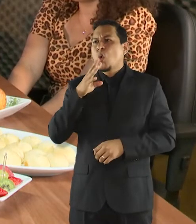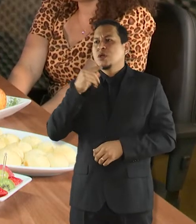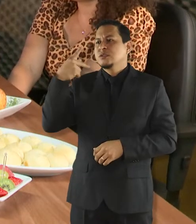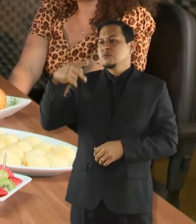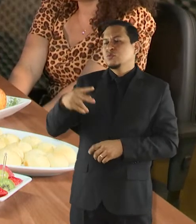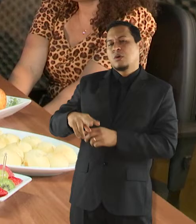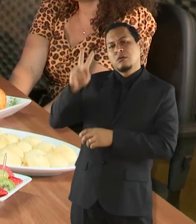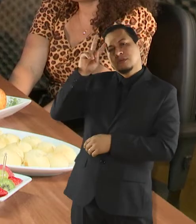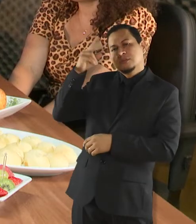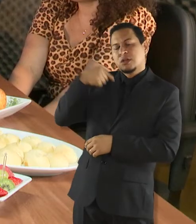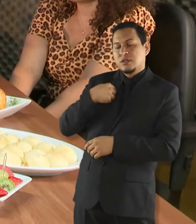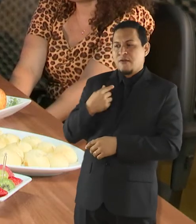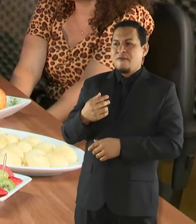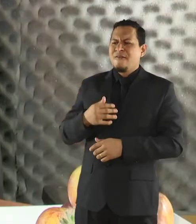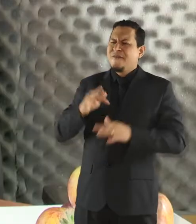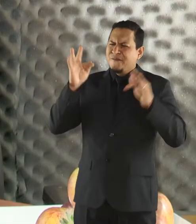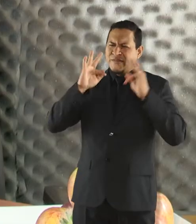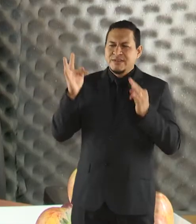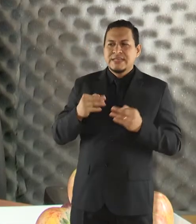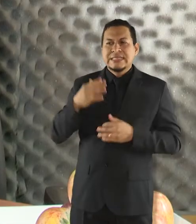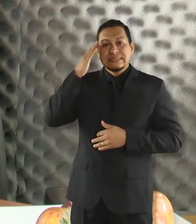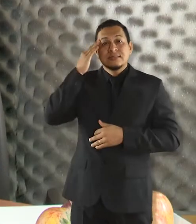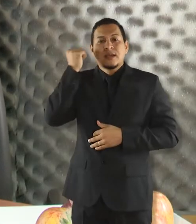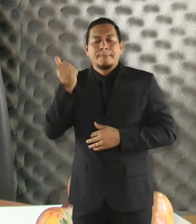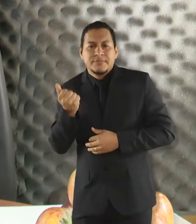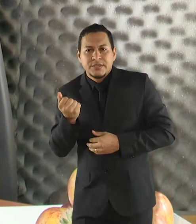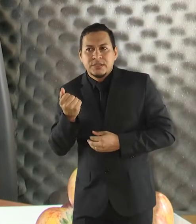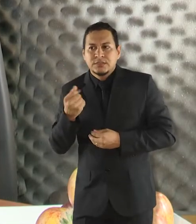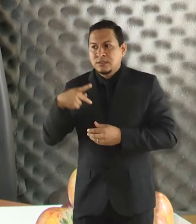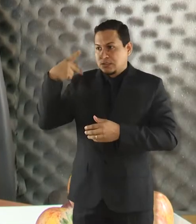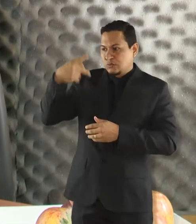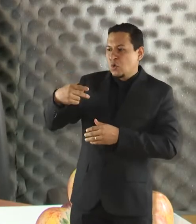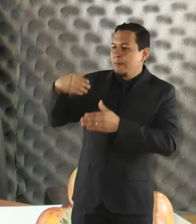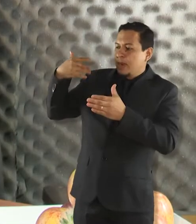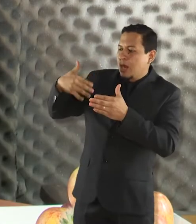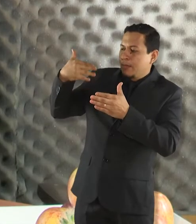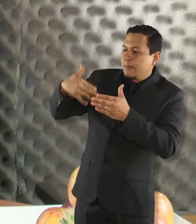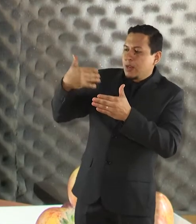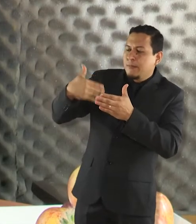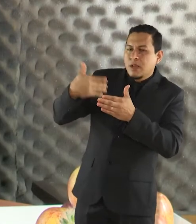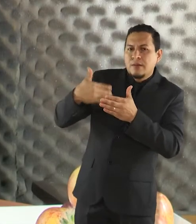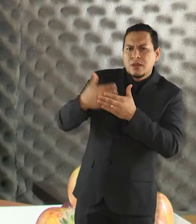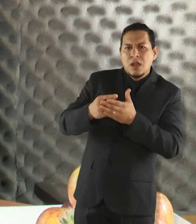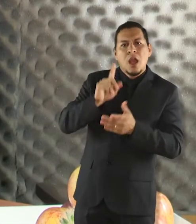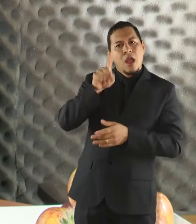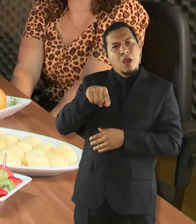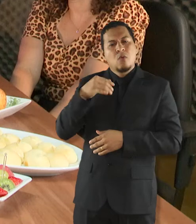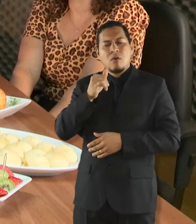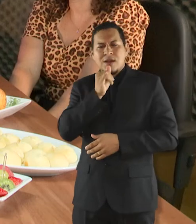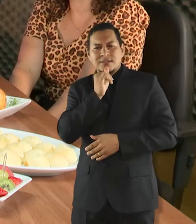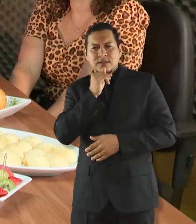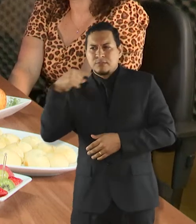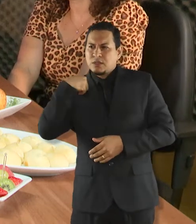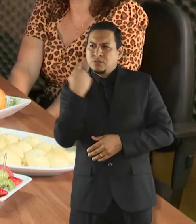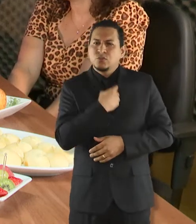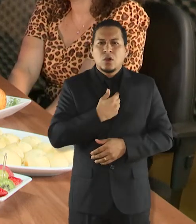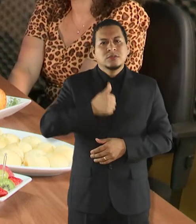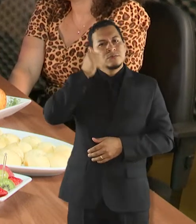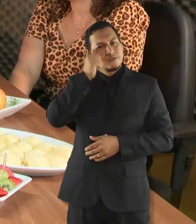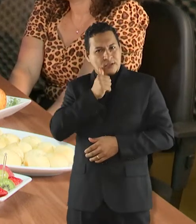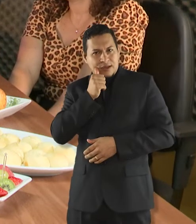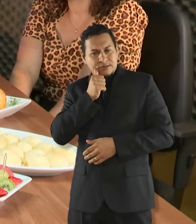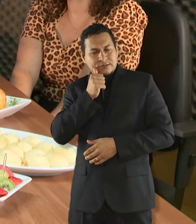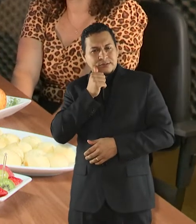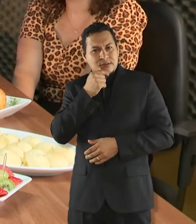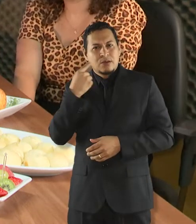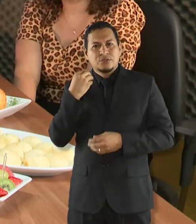tua história. Olha, eu fiquei muito feliz assim em Que saber, bom. né, dessa tua história assim. É um exemplo assim para nós, né? Para todas nós